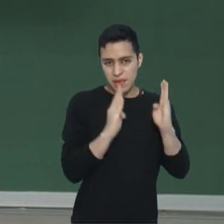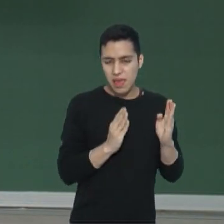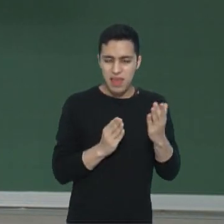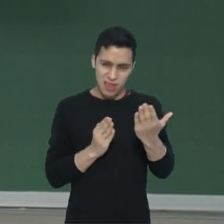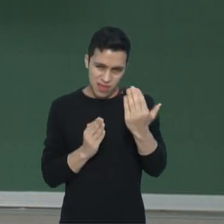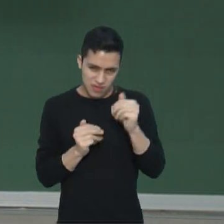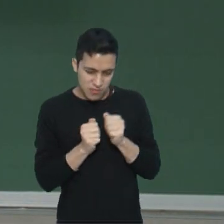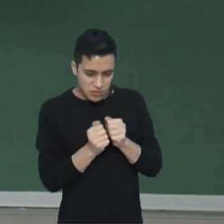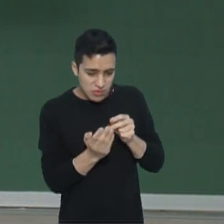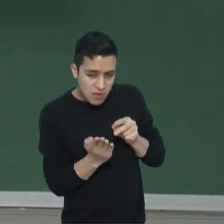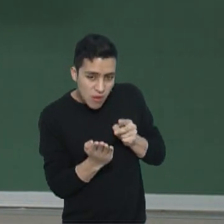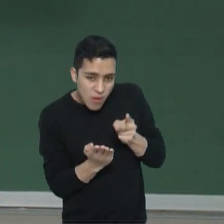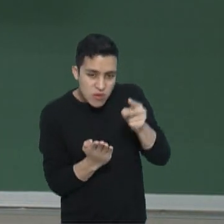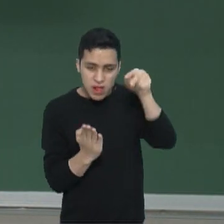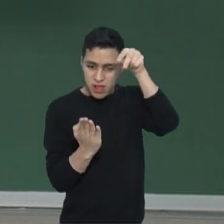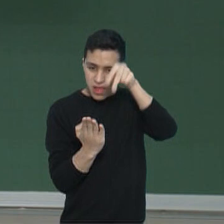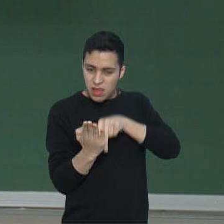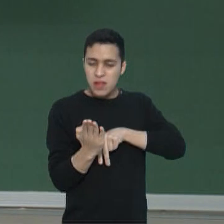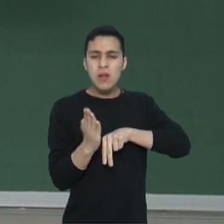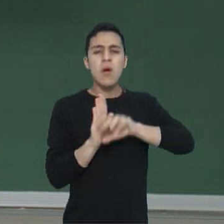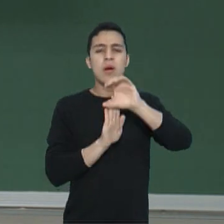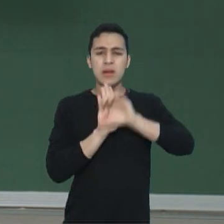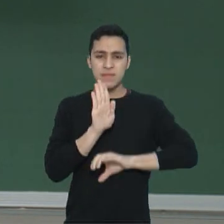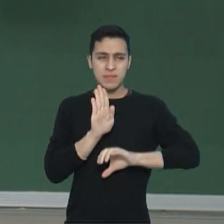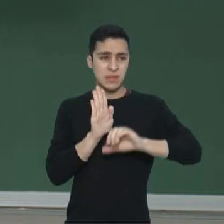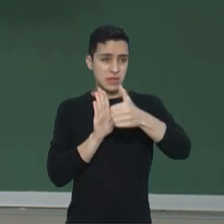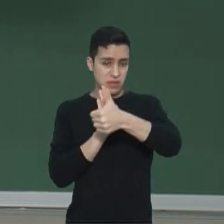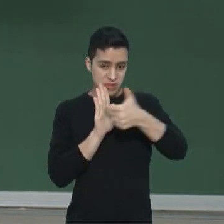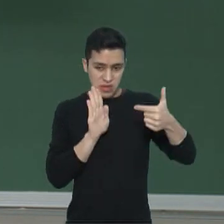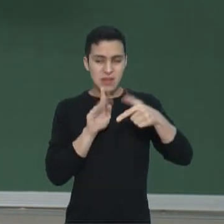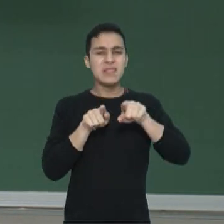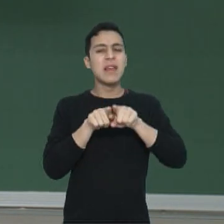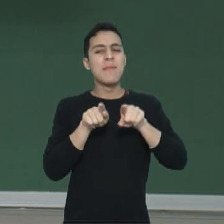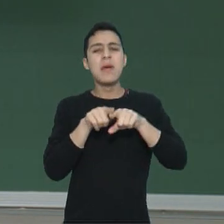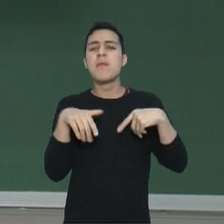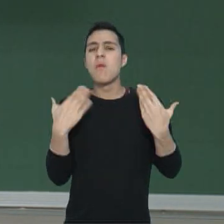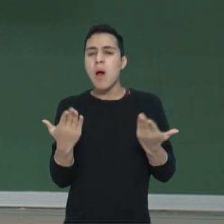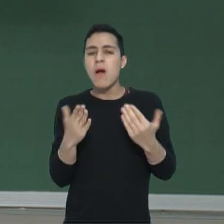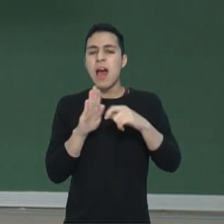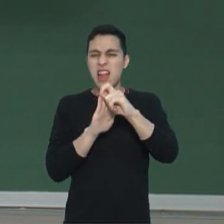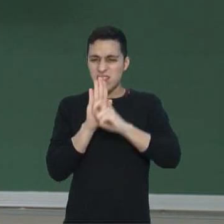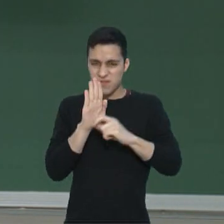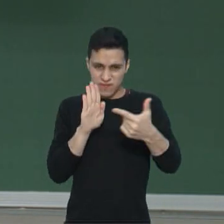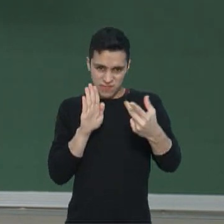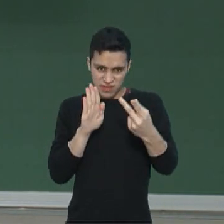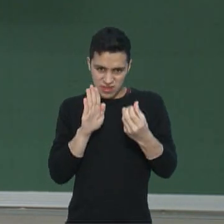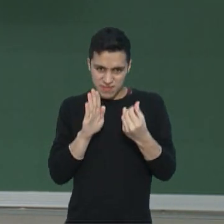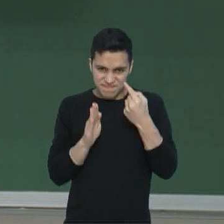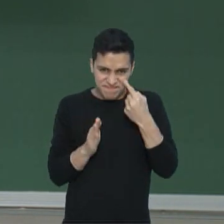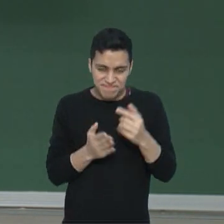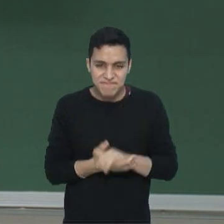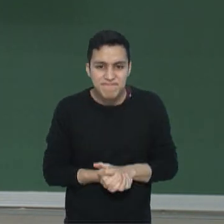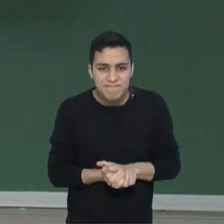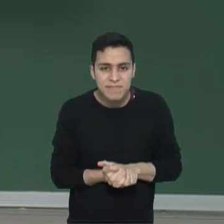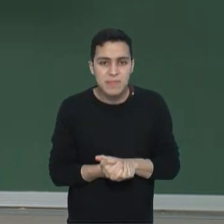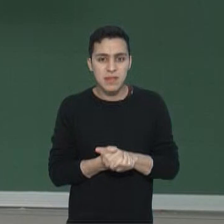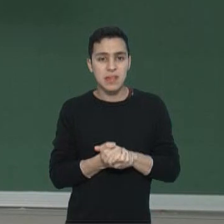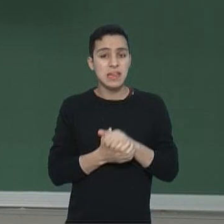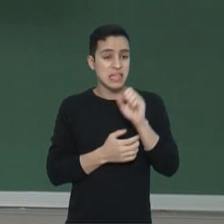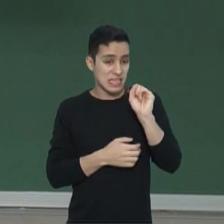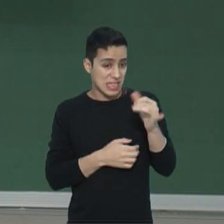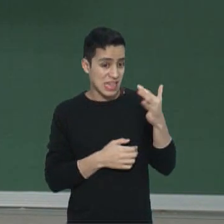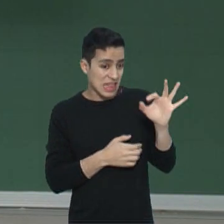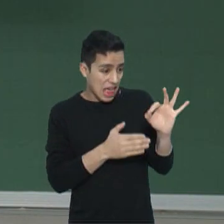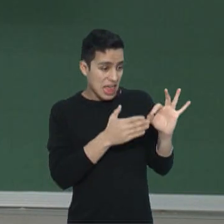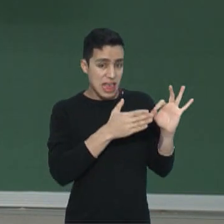Seguimos agora com a leitura do capítulo 12 e do artigo 26. Lembra? Passou de 10, do